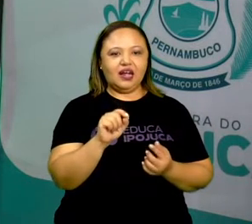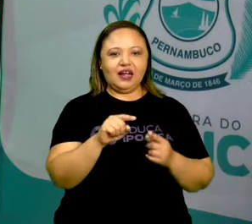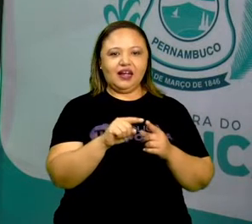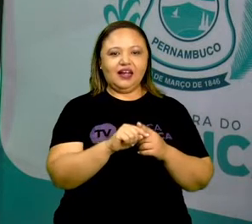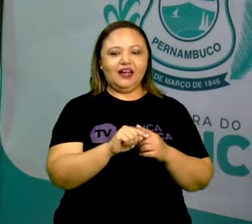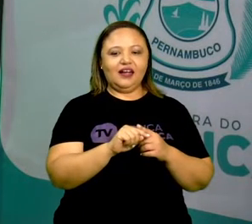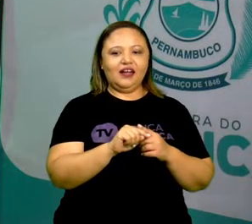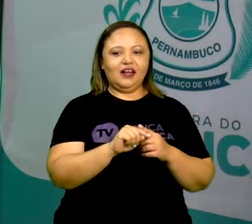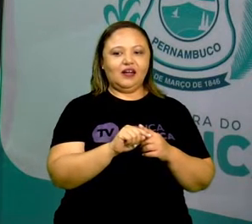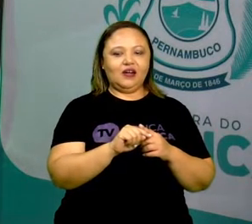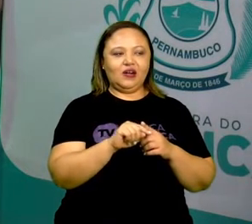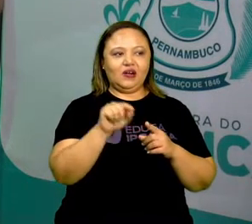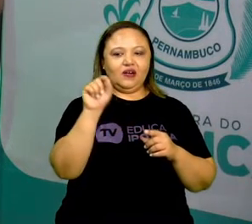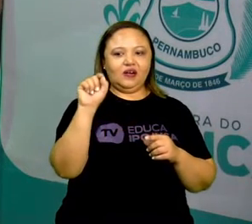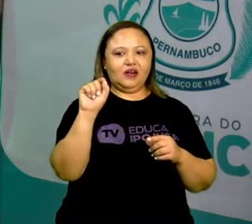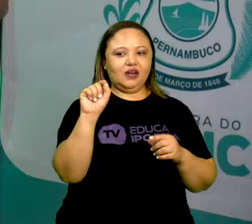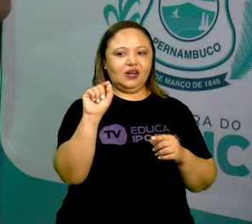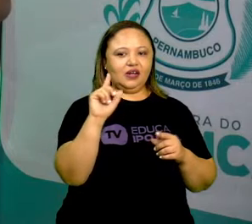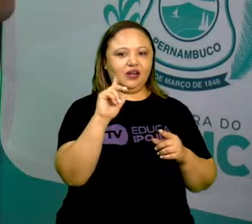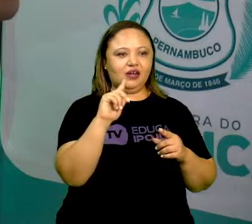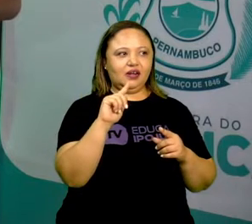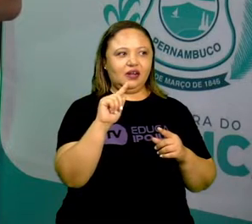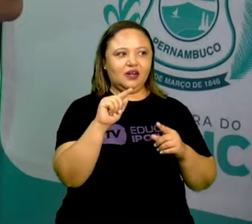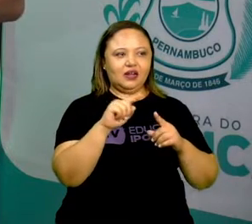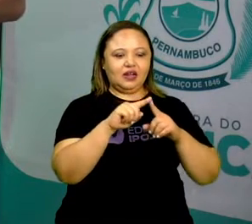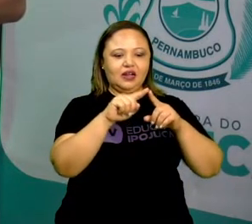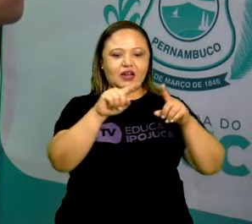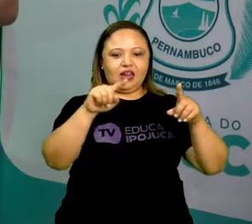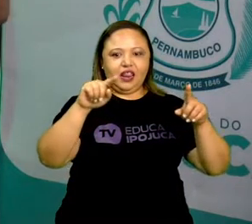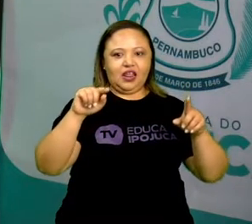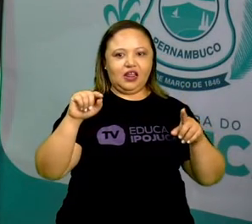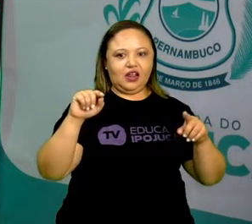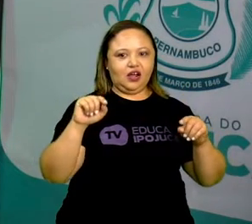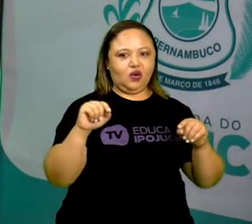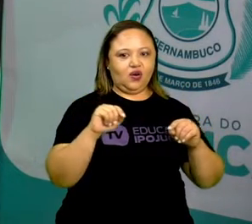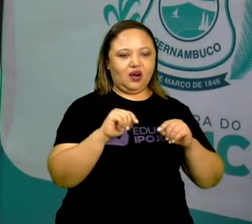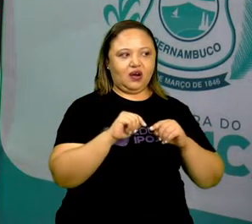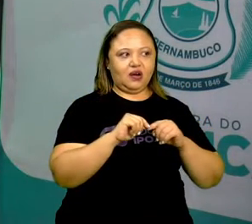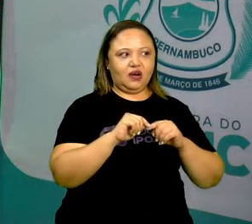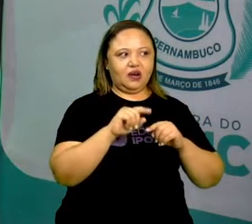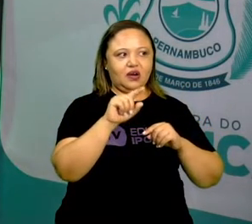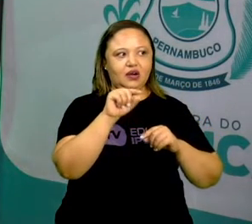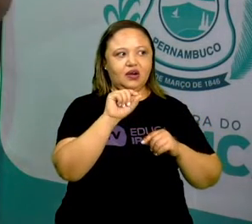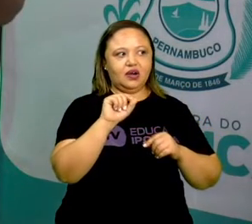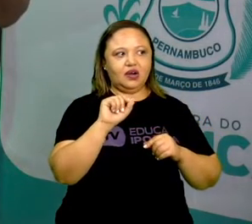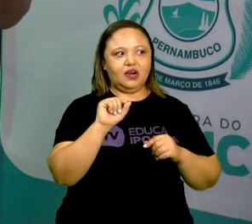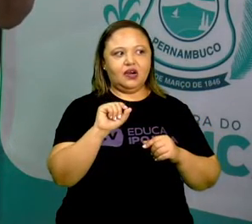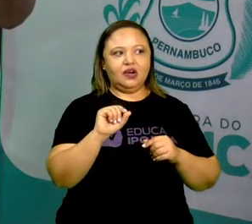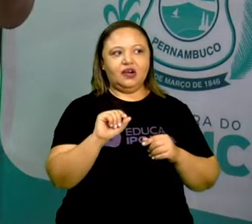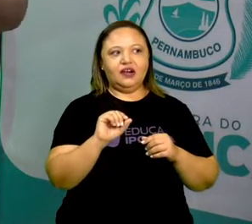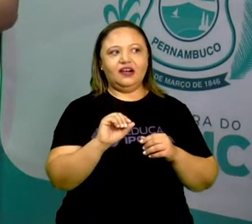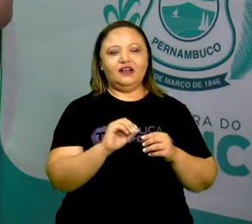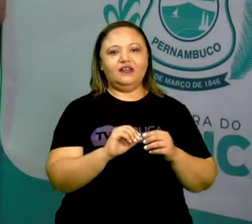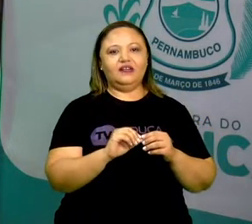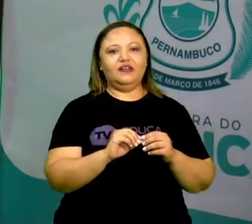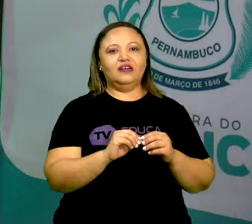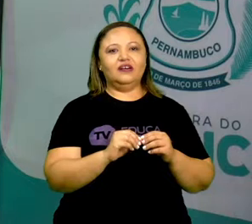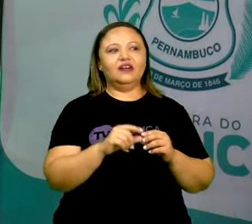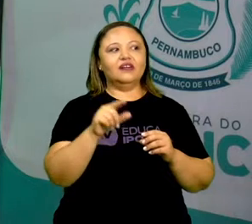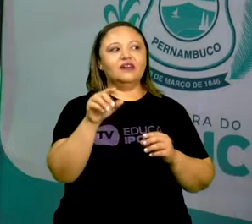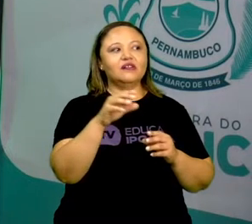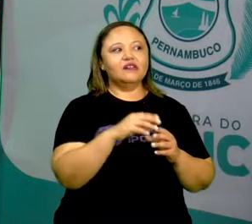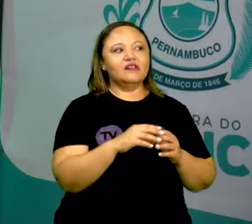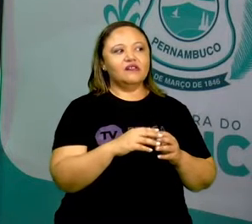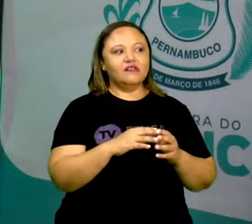ó E qual é o bloco retangular Já que é o mais fácil né